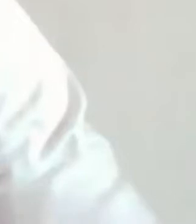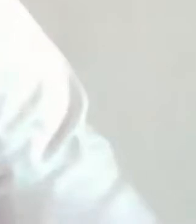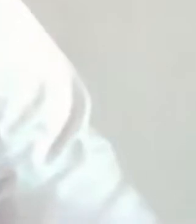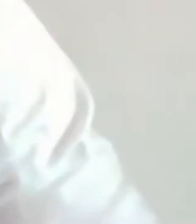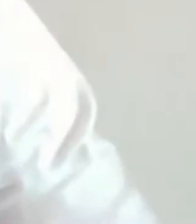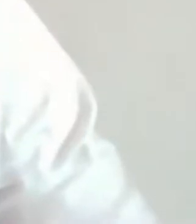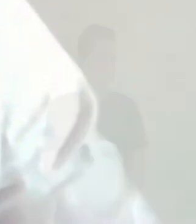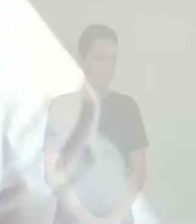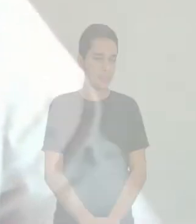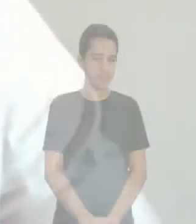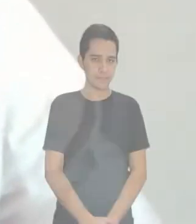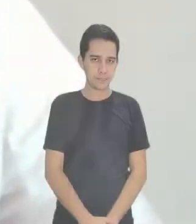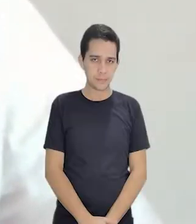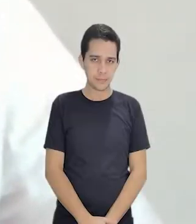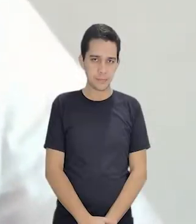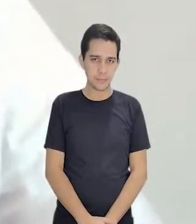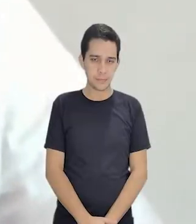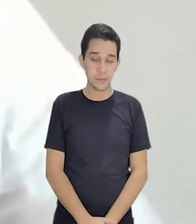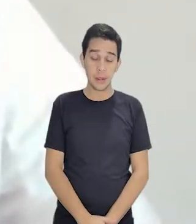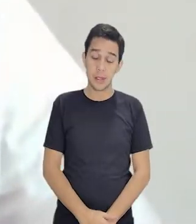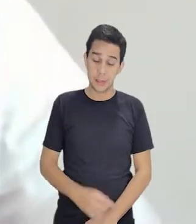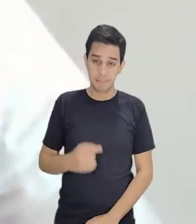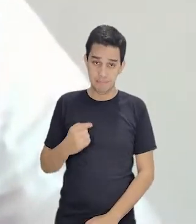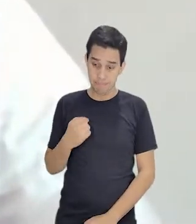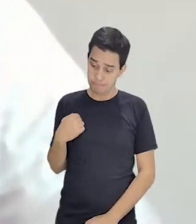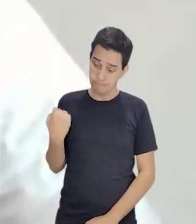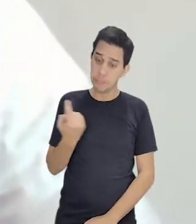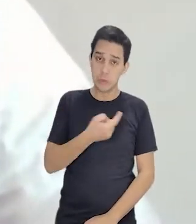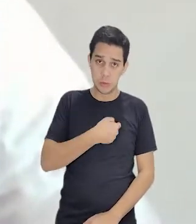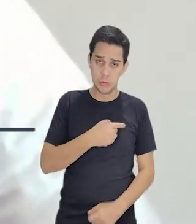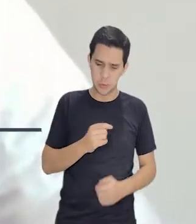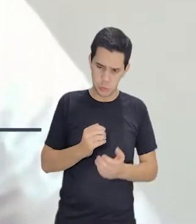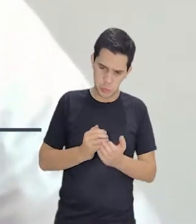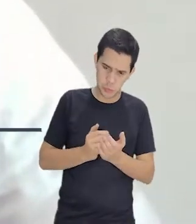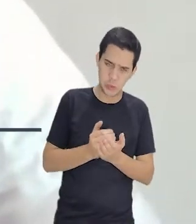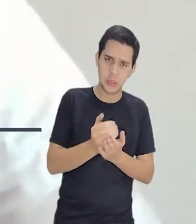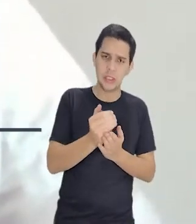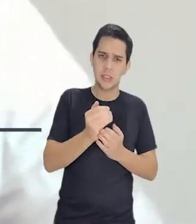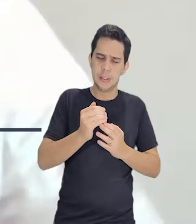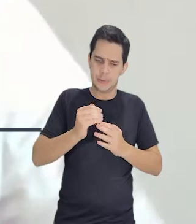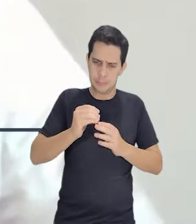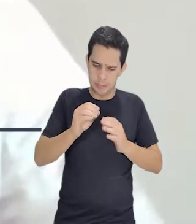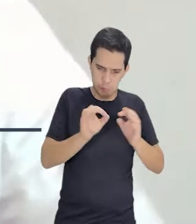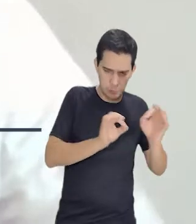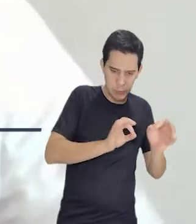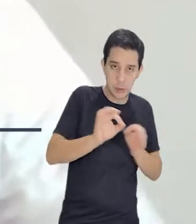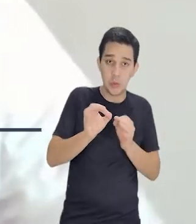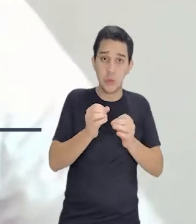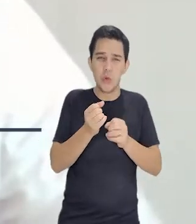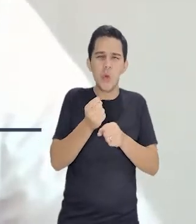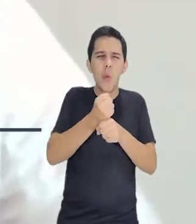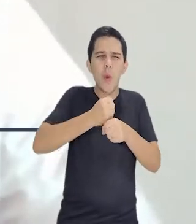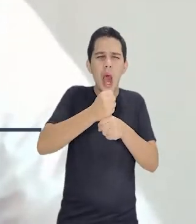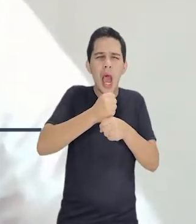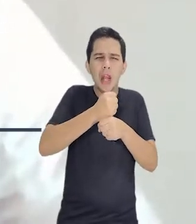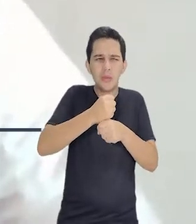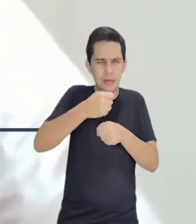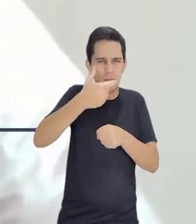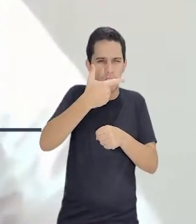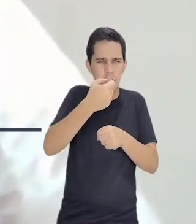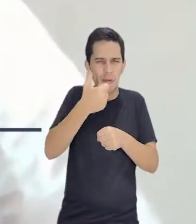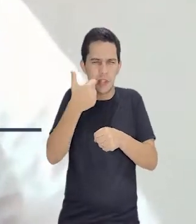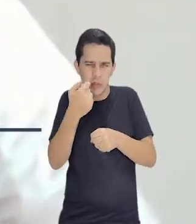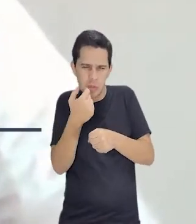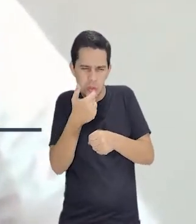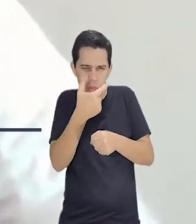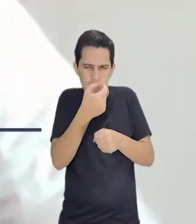Nós começamos a fazer as tratativas no início desse ano para o retorno das aulas presenciais,